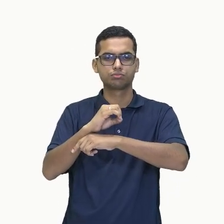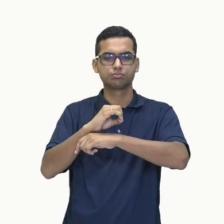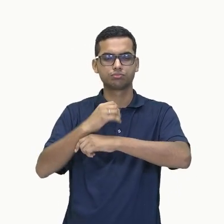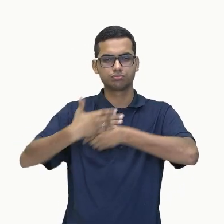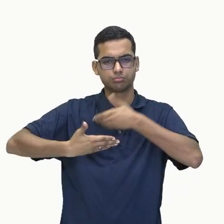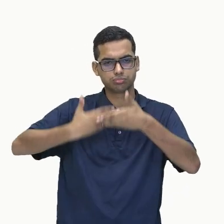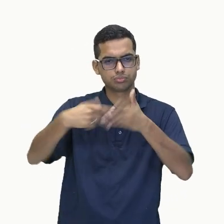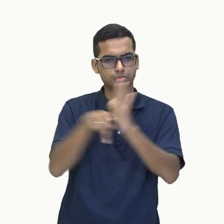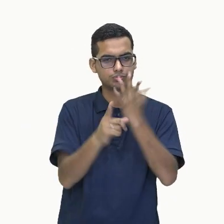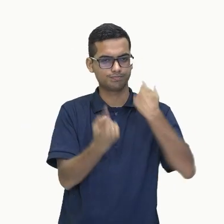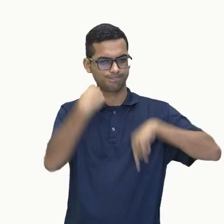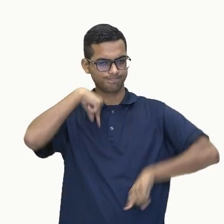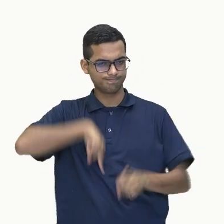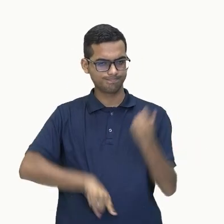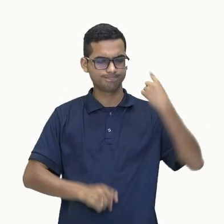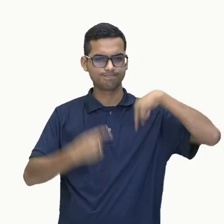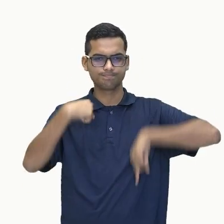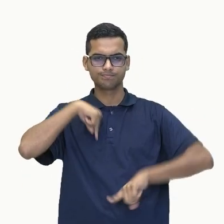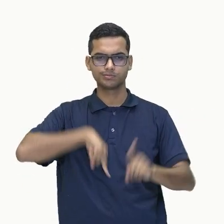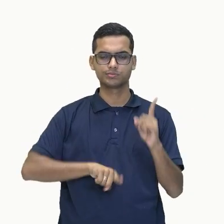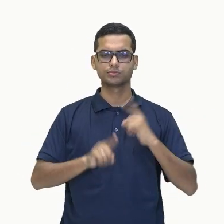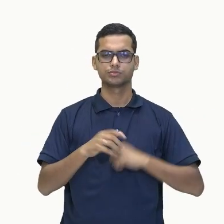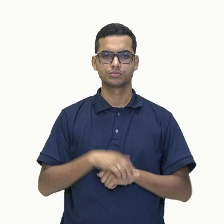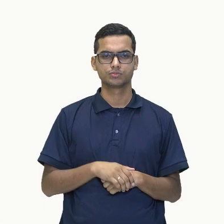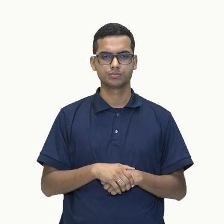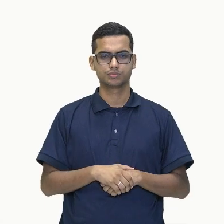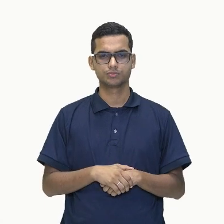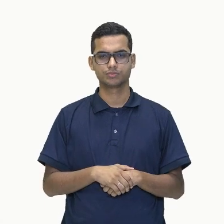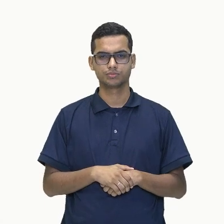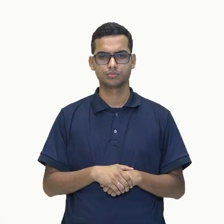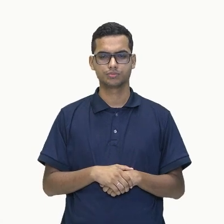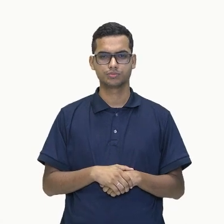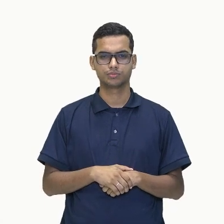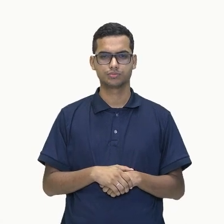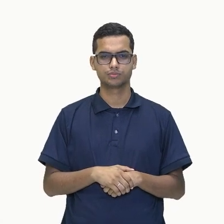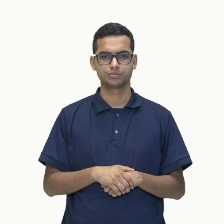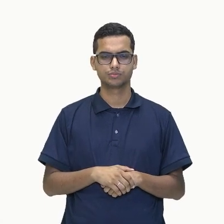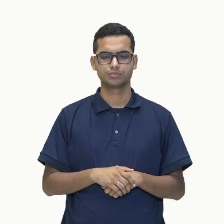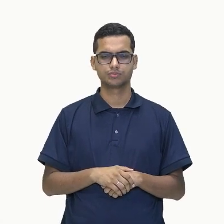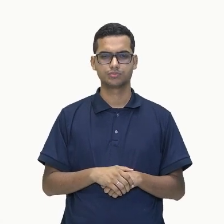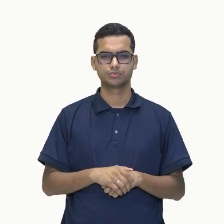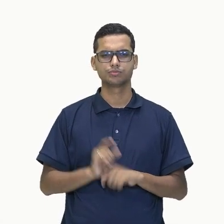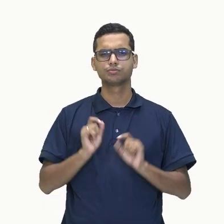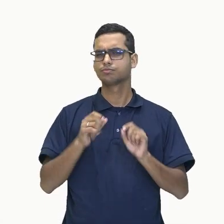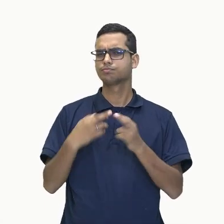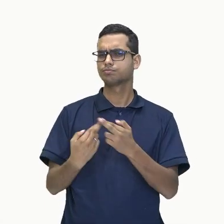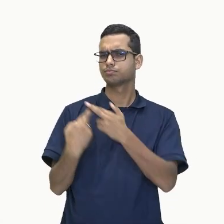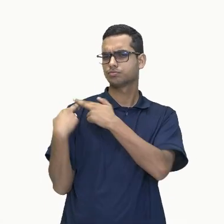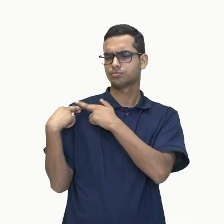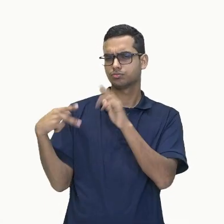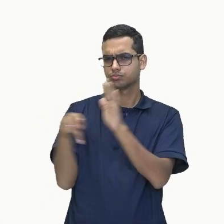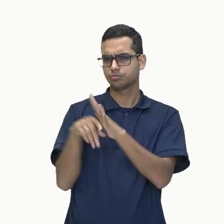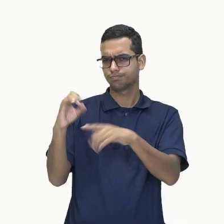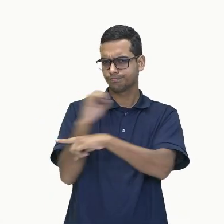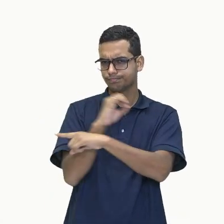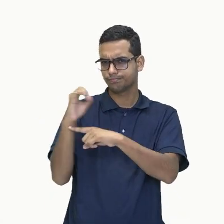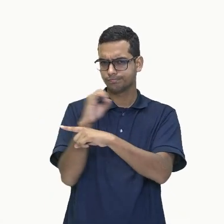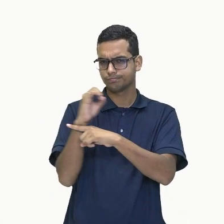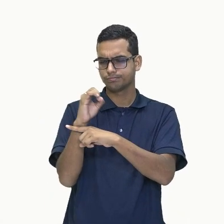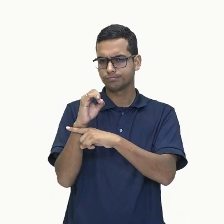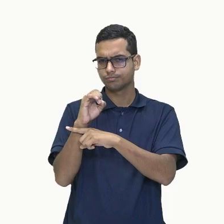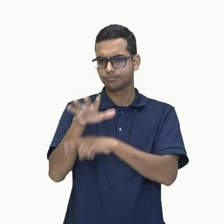que acontece nesse caso é que quem é responsável pelo transporte de oxigênio, né?